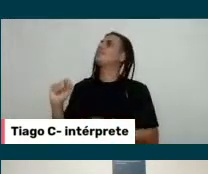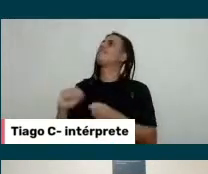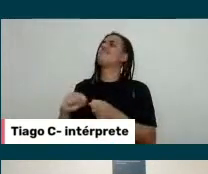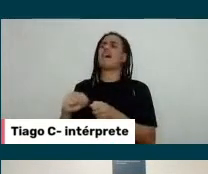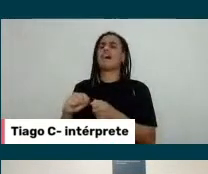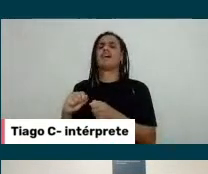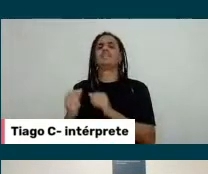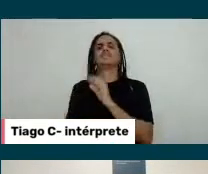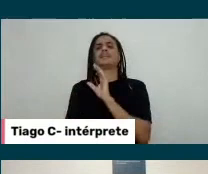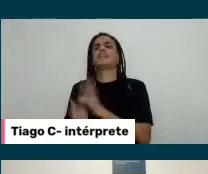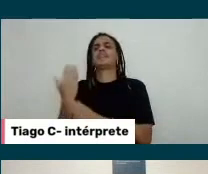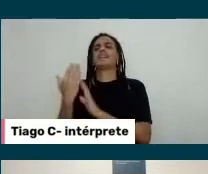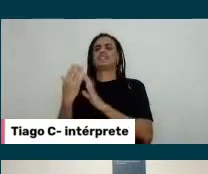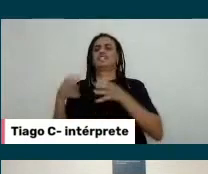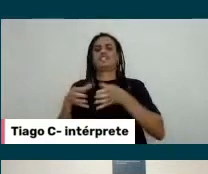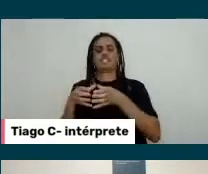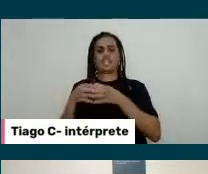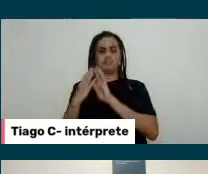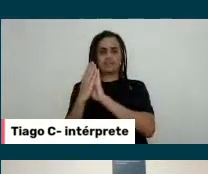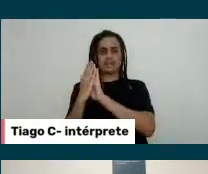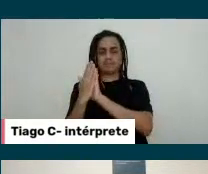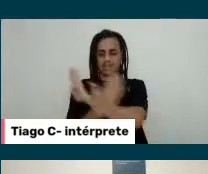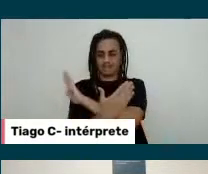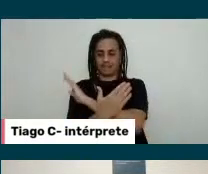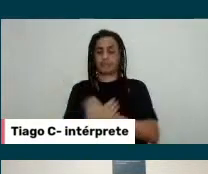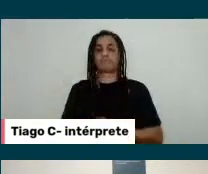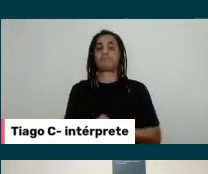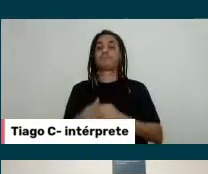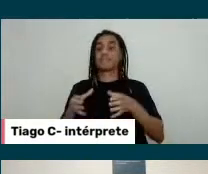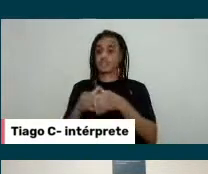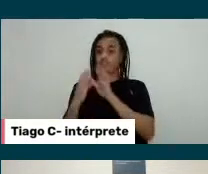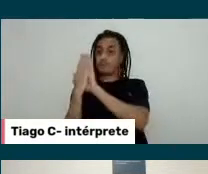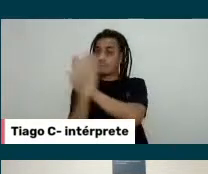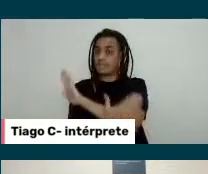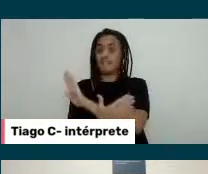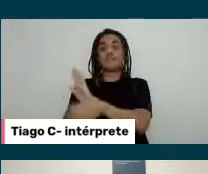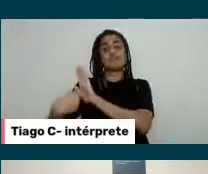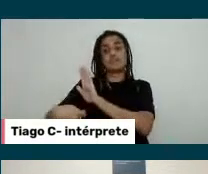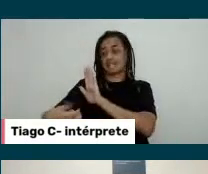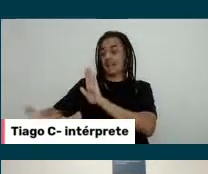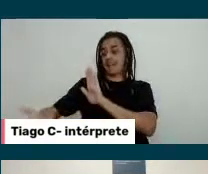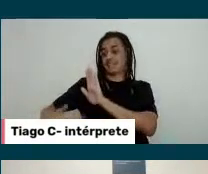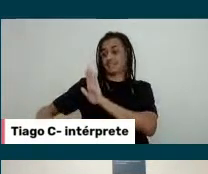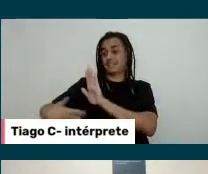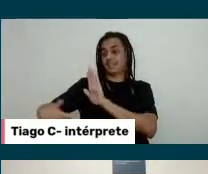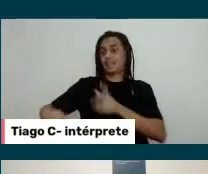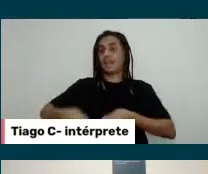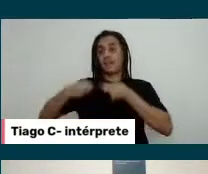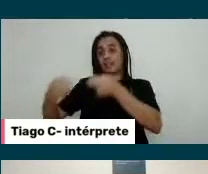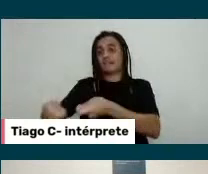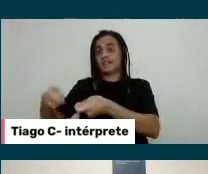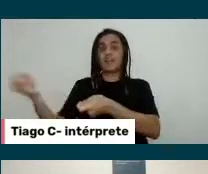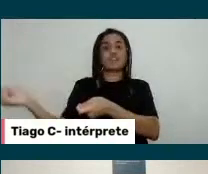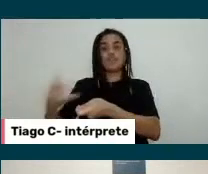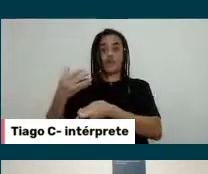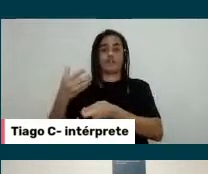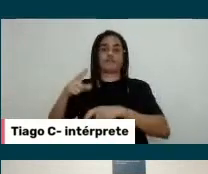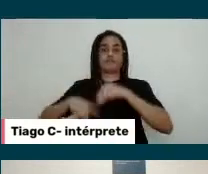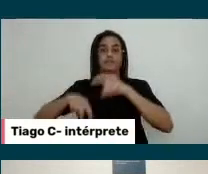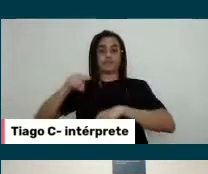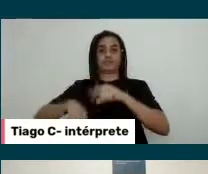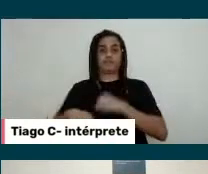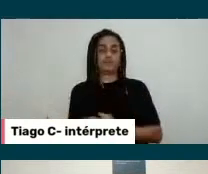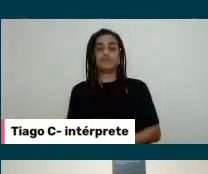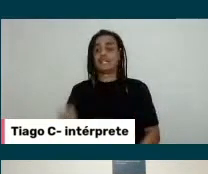plataforma? Os times de plataforma, eles têm que acelerar a entrega de novos produtos. Porque, veja, se os produtos têm